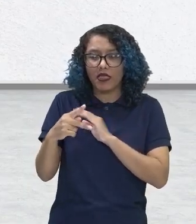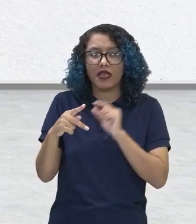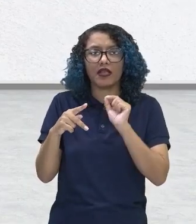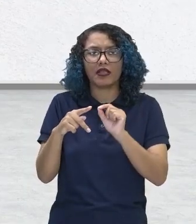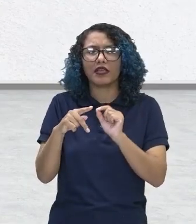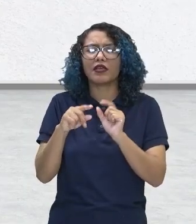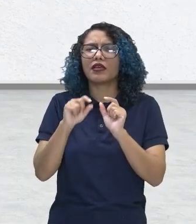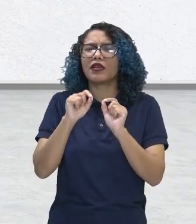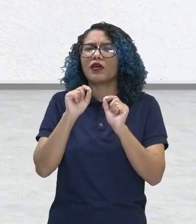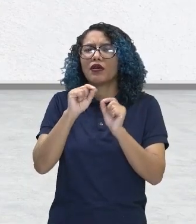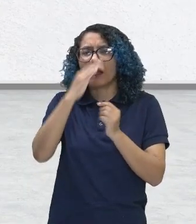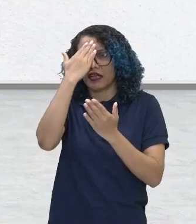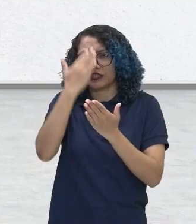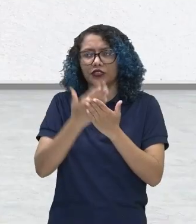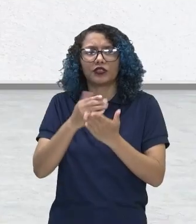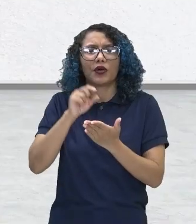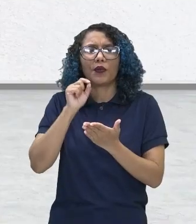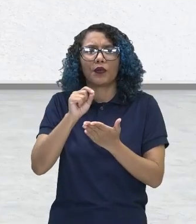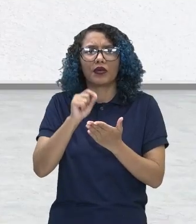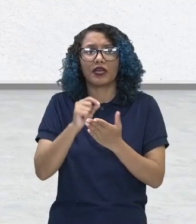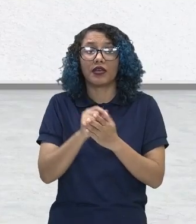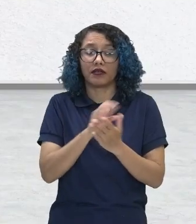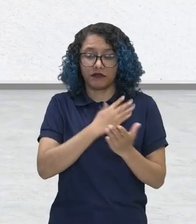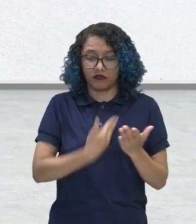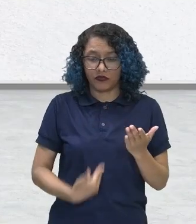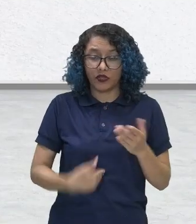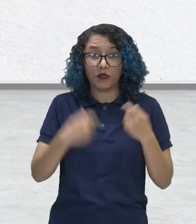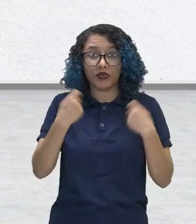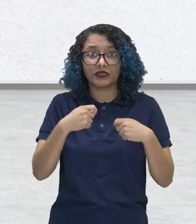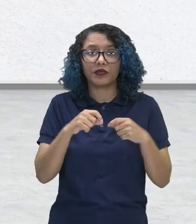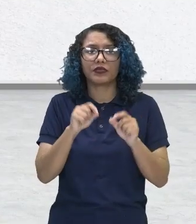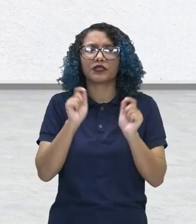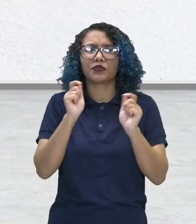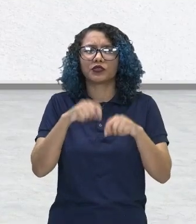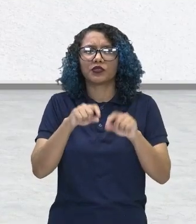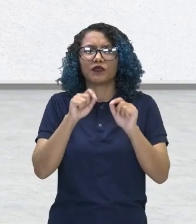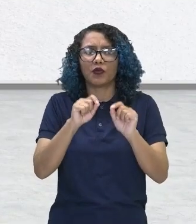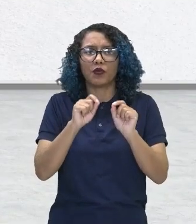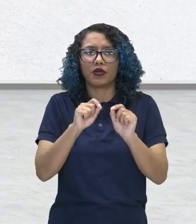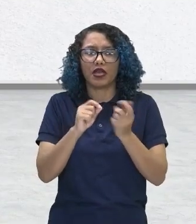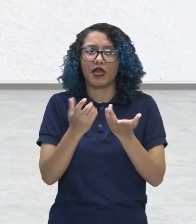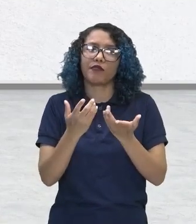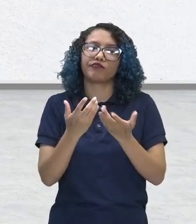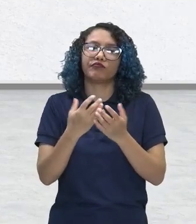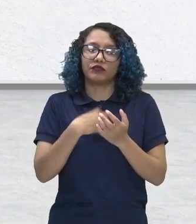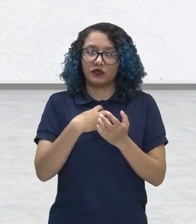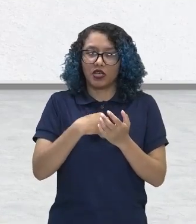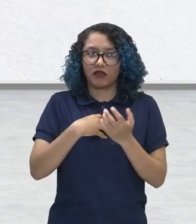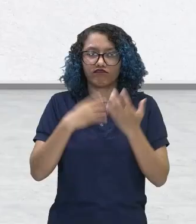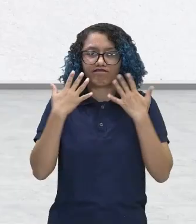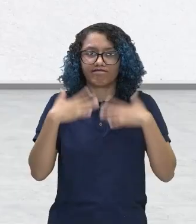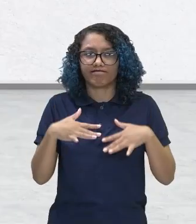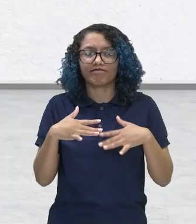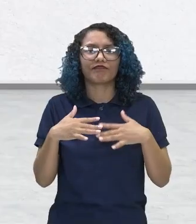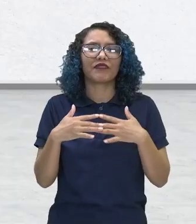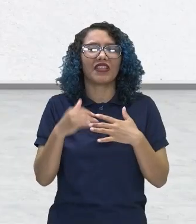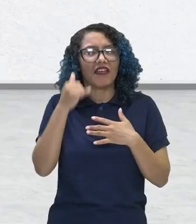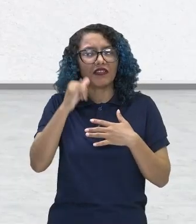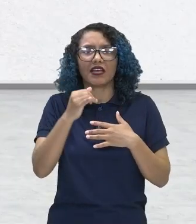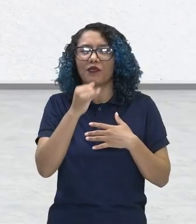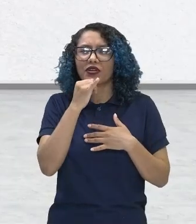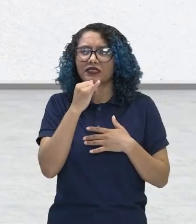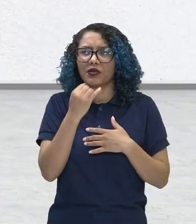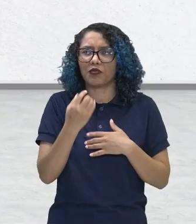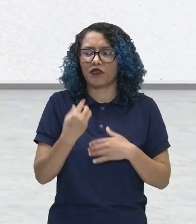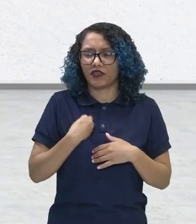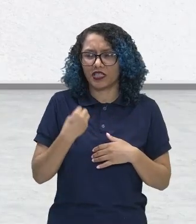que o Estado é necessário para evitar o estado de natureza, onde a vida seria solitária,